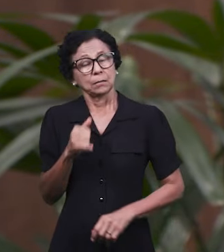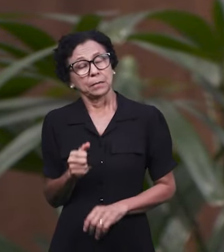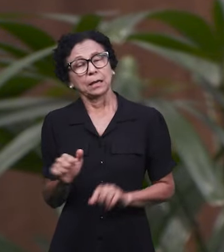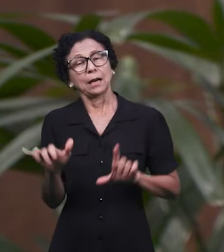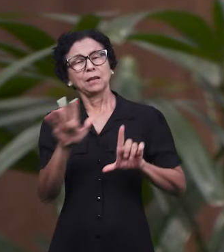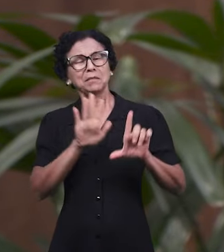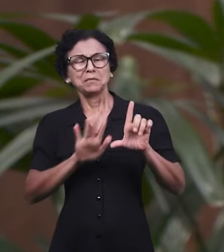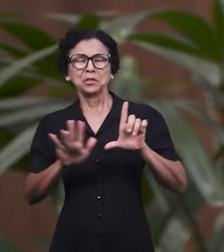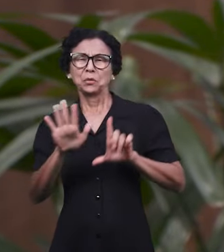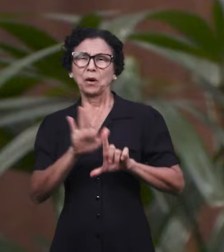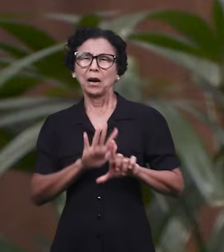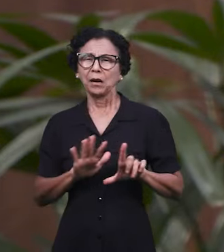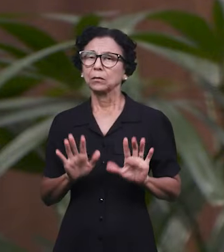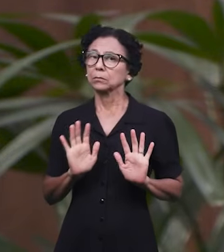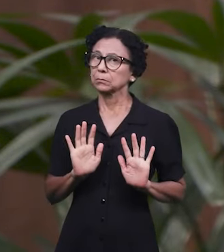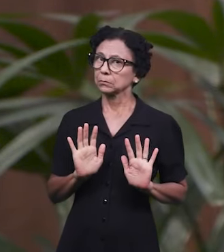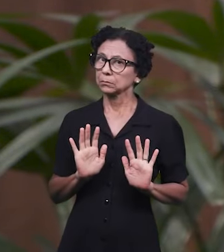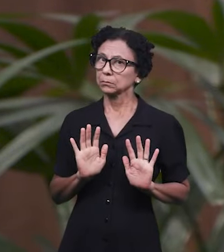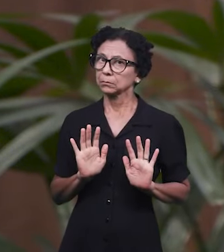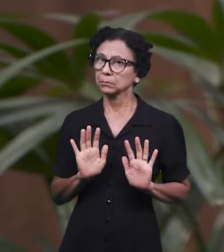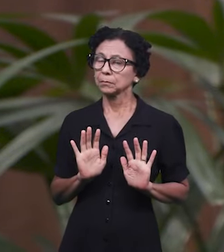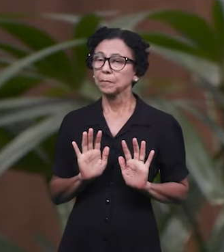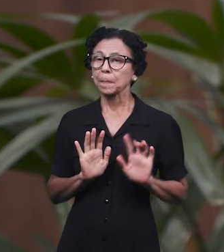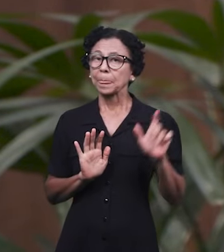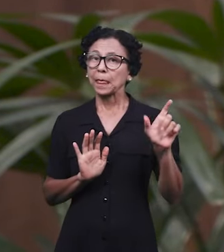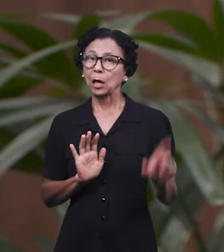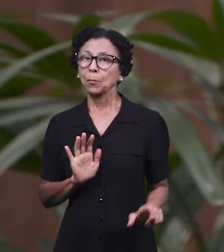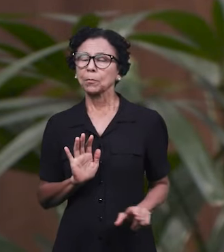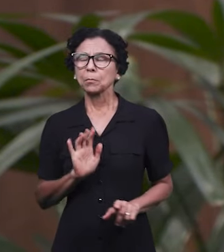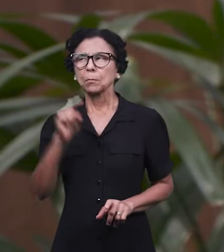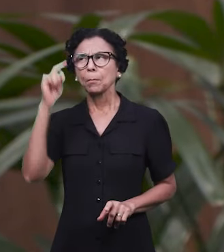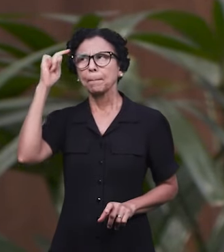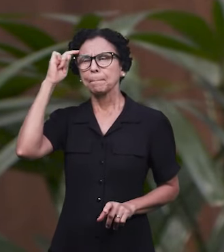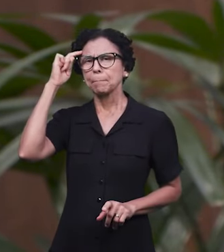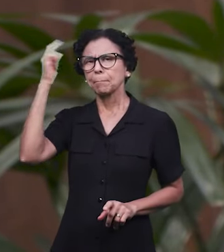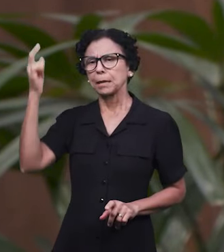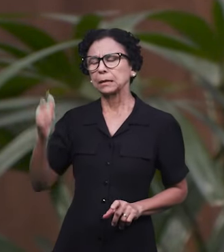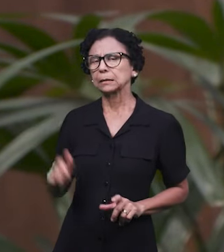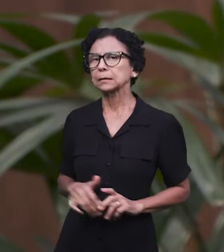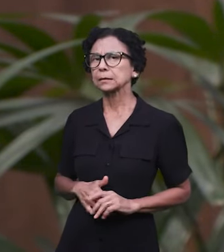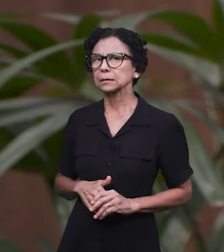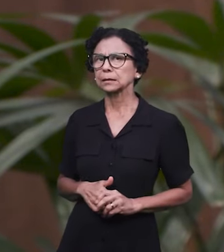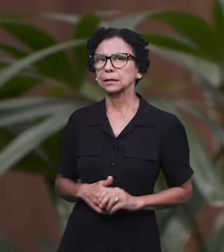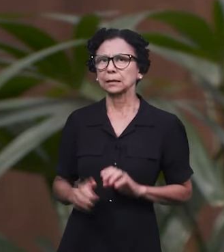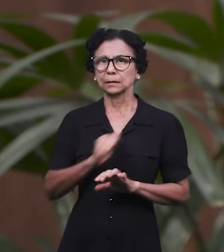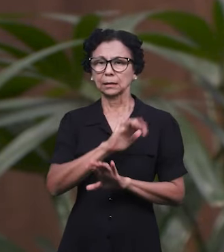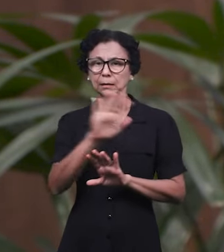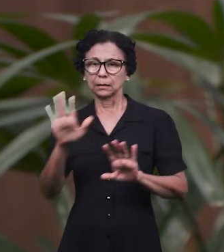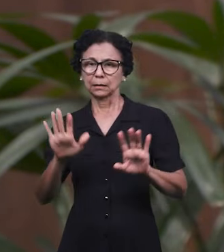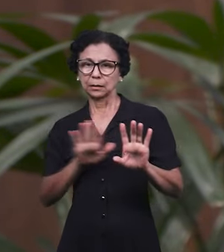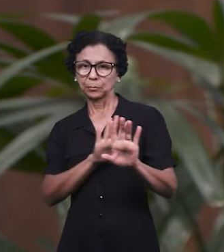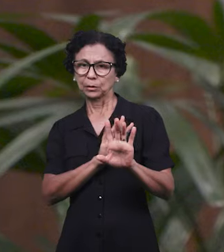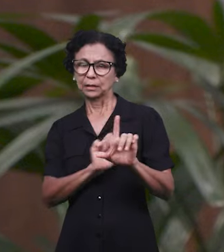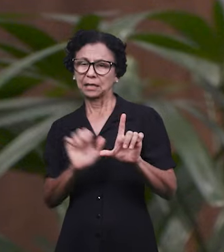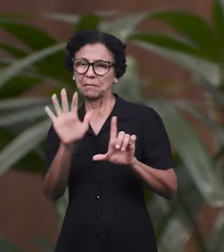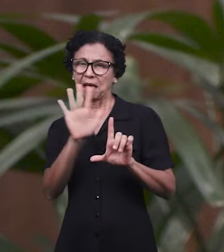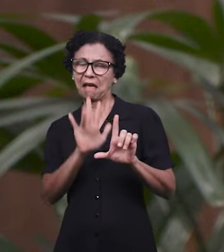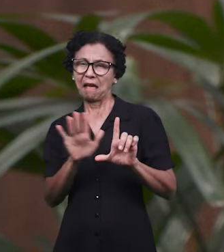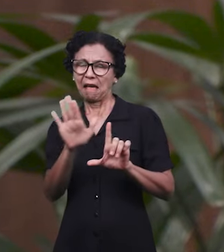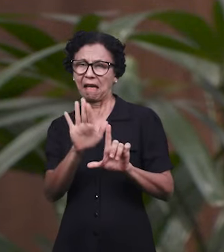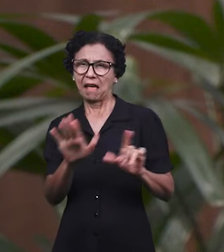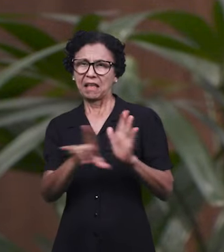eh né que às vezes a pessoa pensa que ali terra a gente fala né que é terra sem lei terra de ninguém e